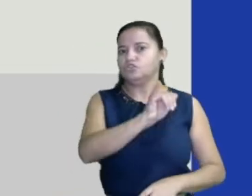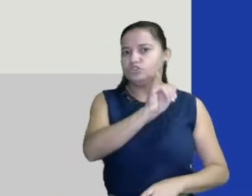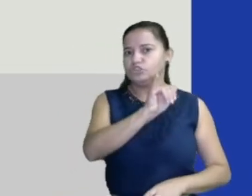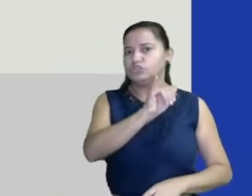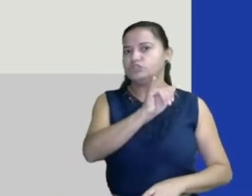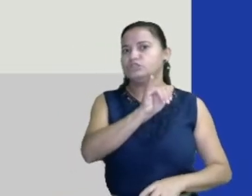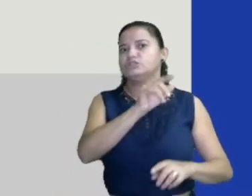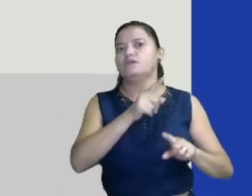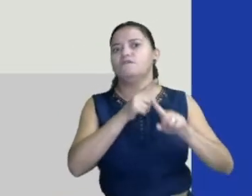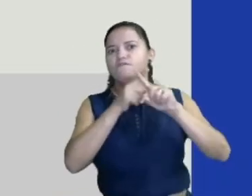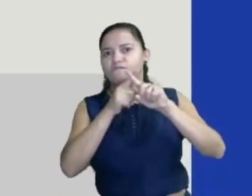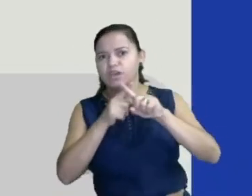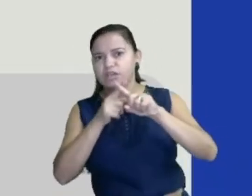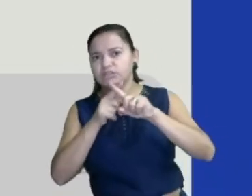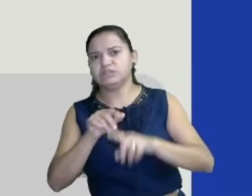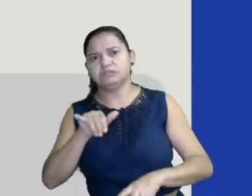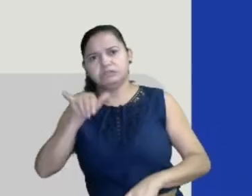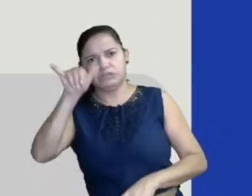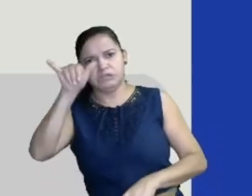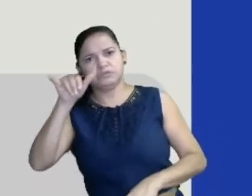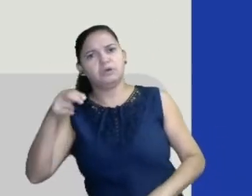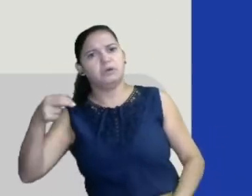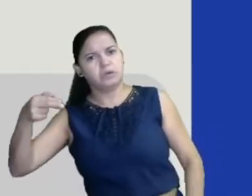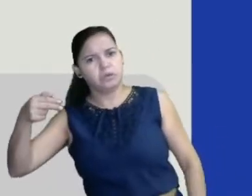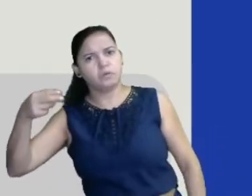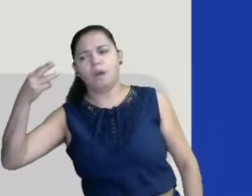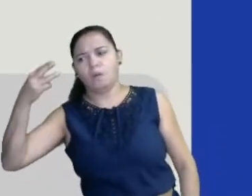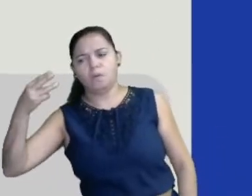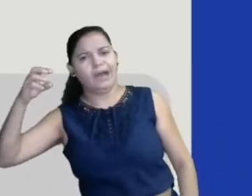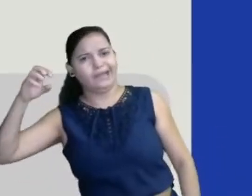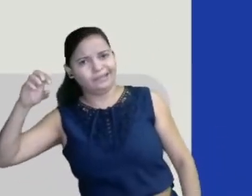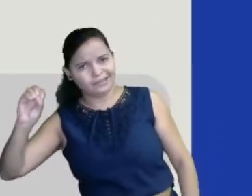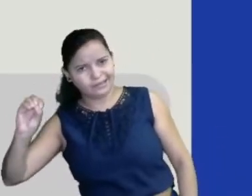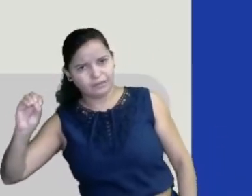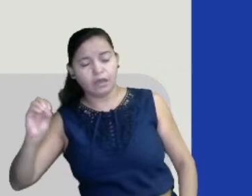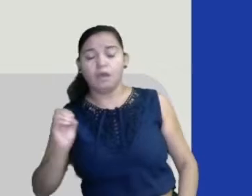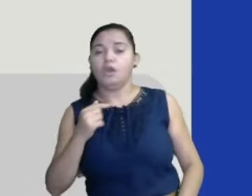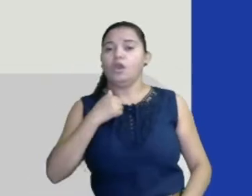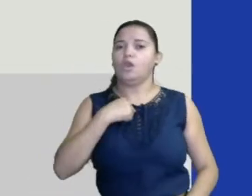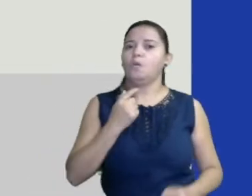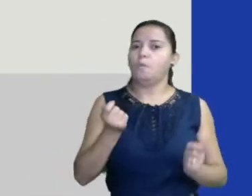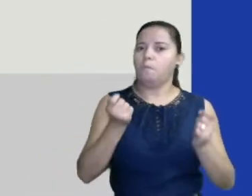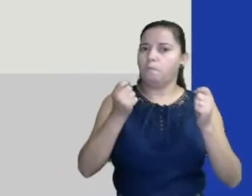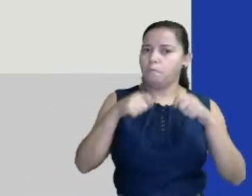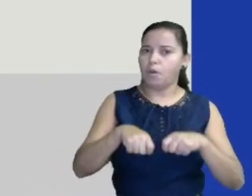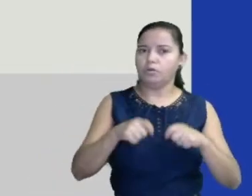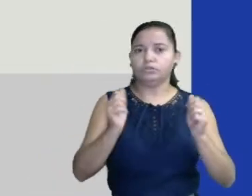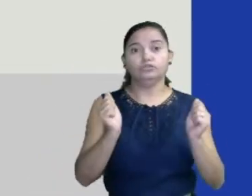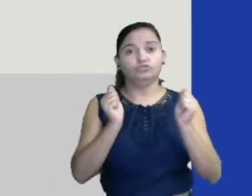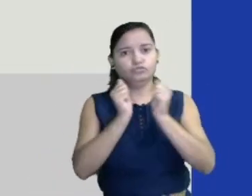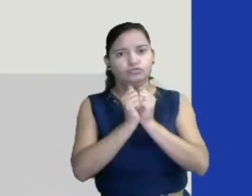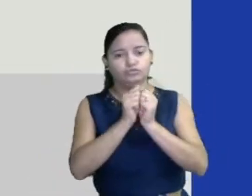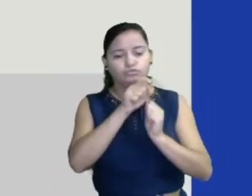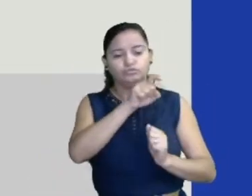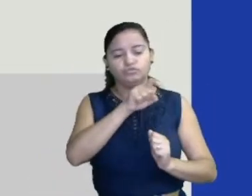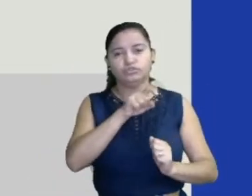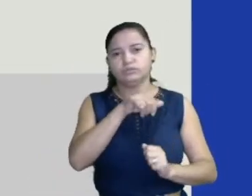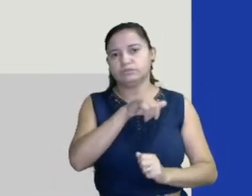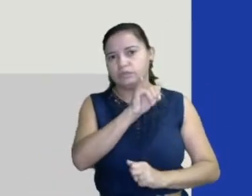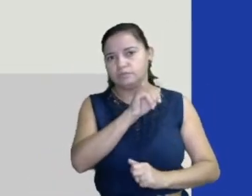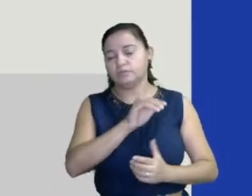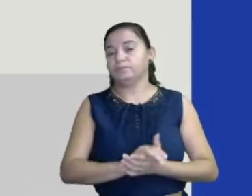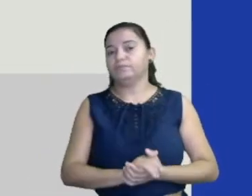aí fiz vezes Y = 30 ou posso representar junto lá o x y = 30